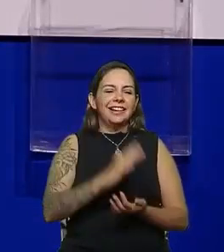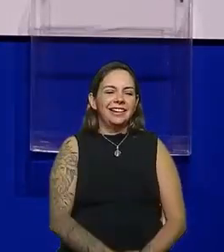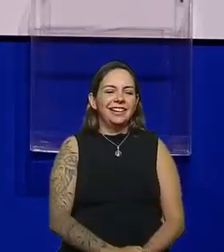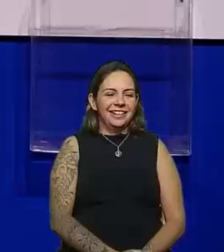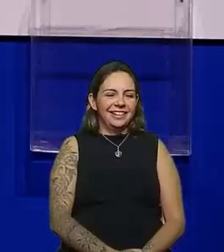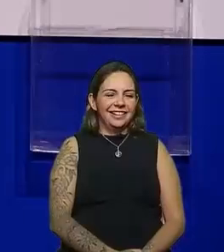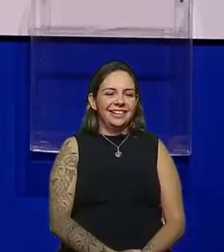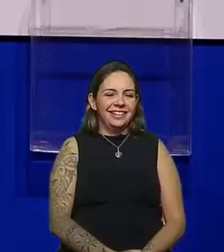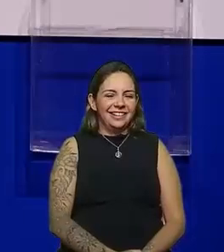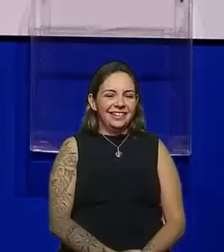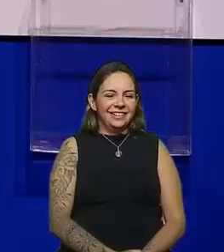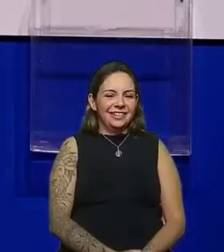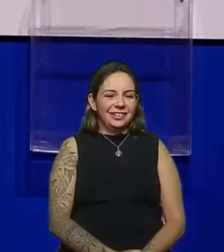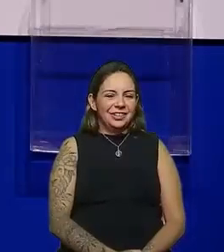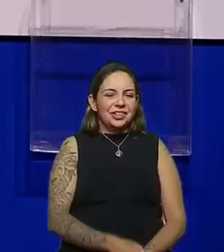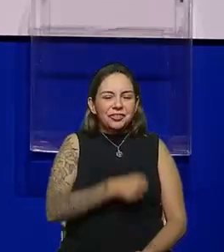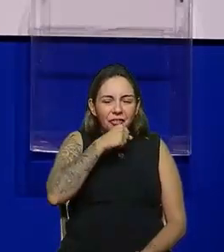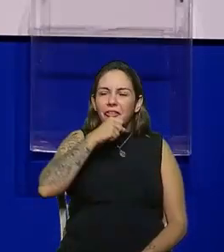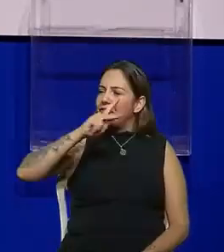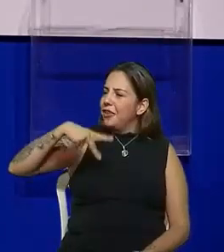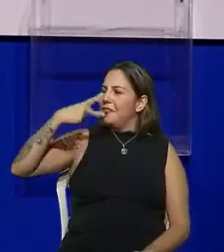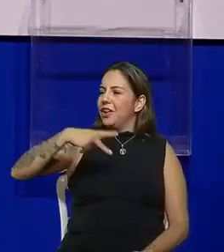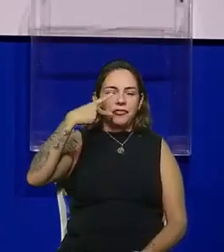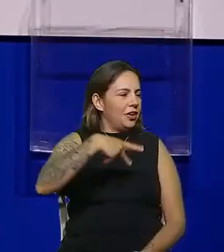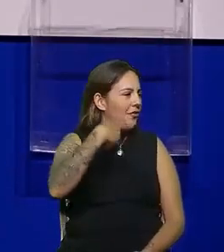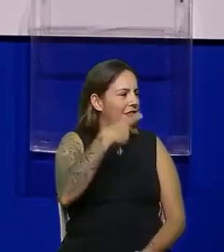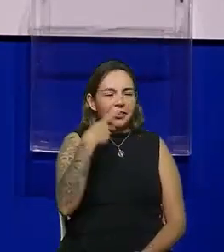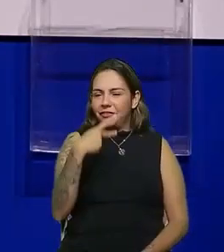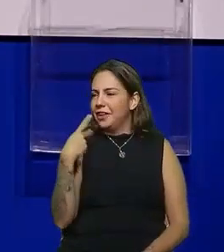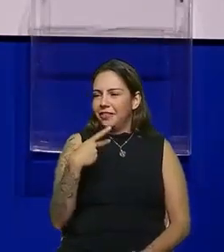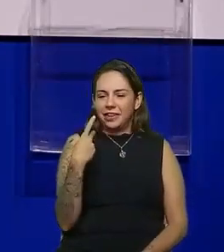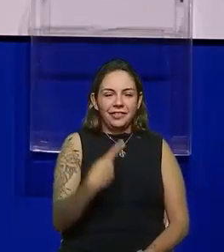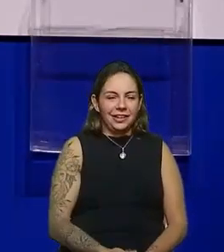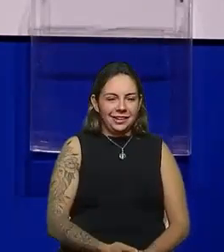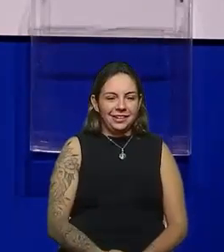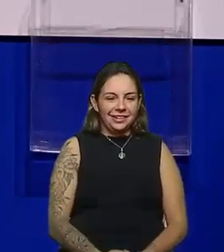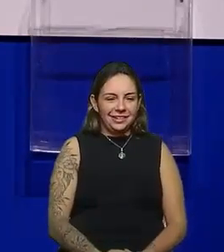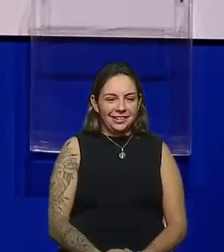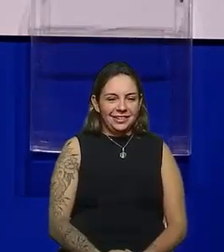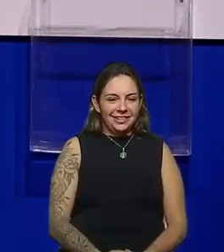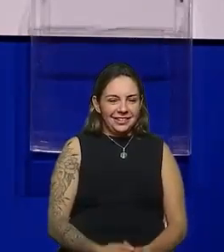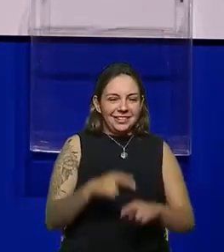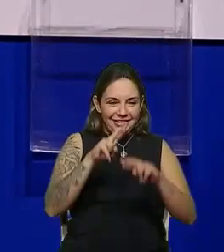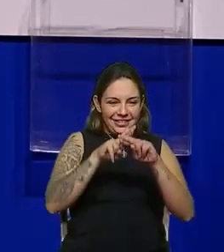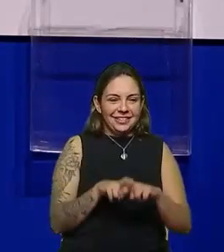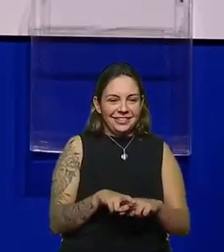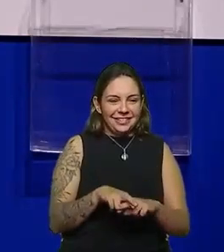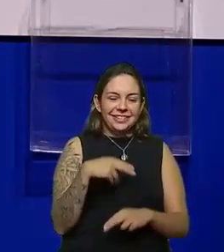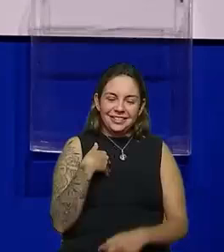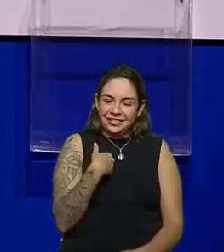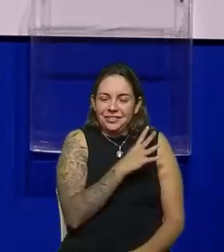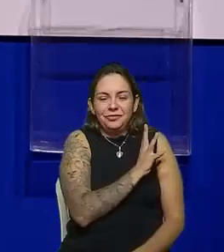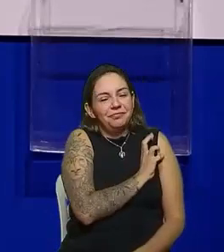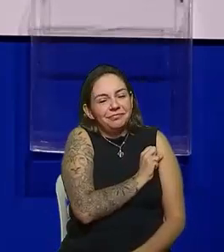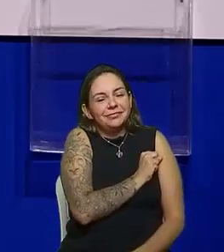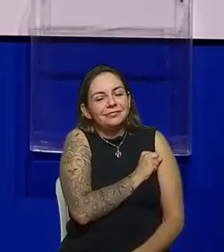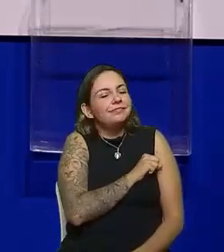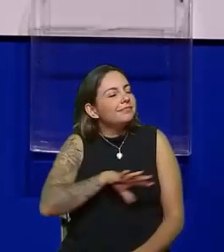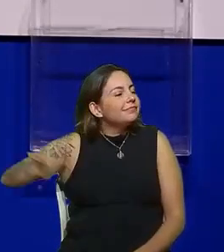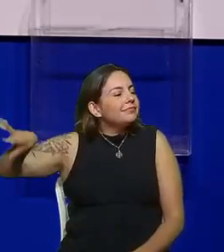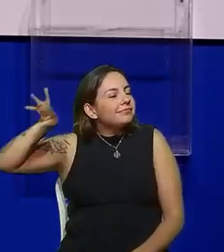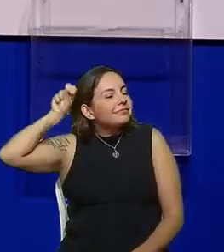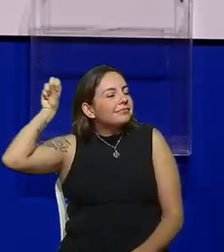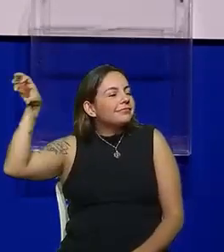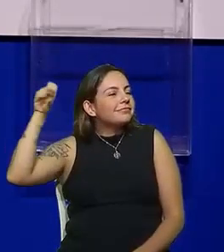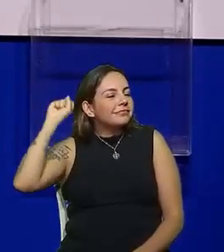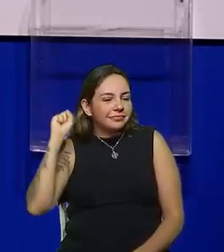aí? É um velho bodejando, né, que vem. E é o Drummond, e eu me alimentando daquela maneira,